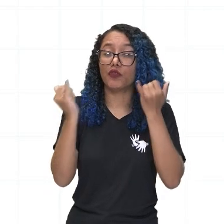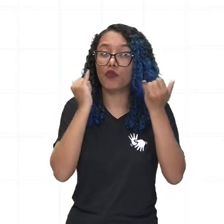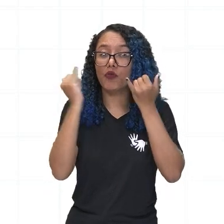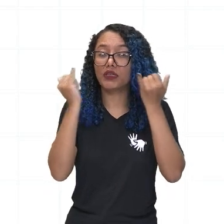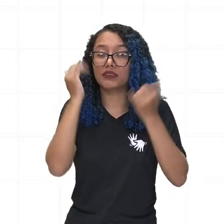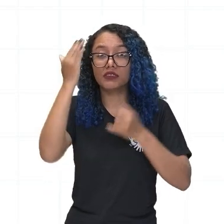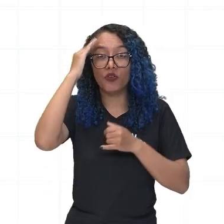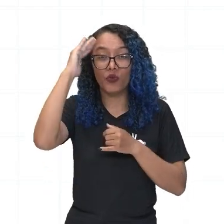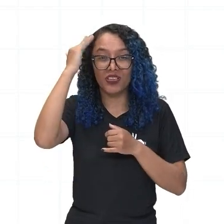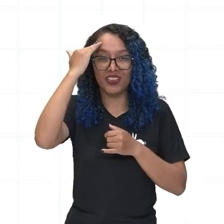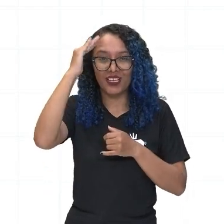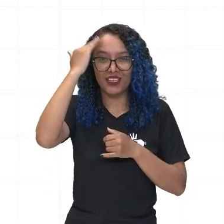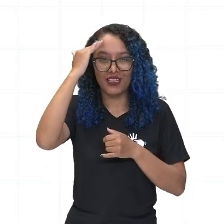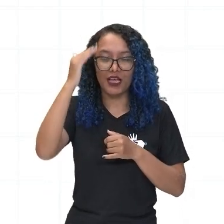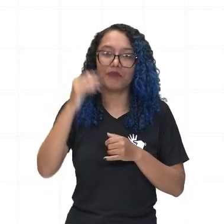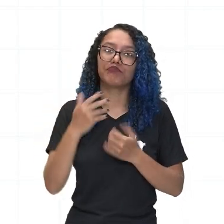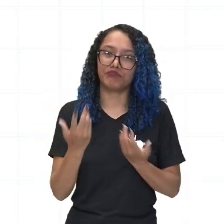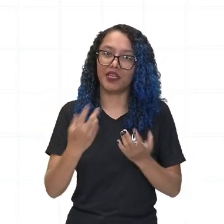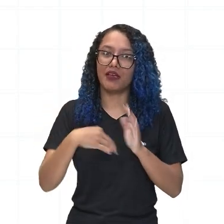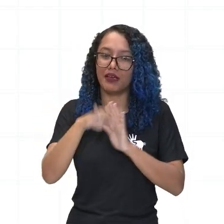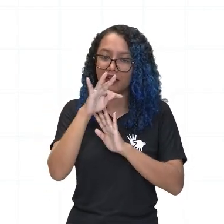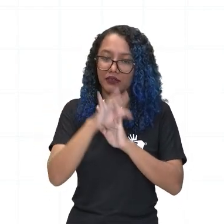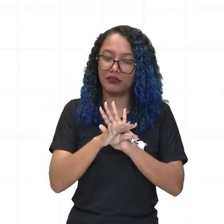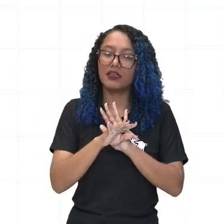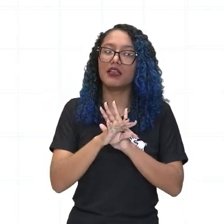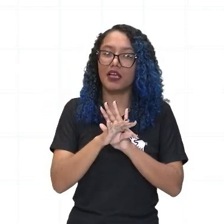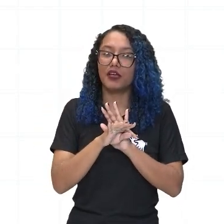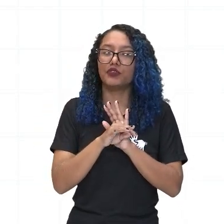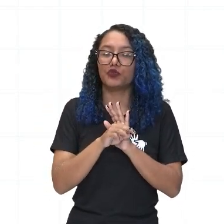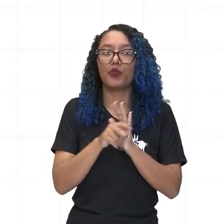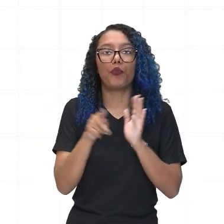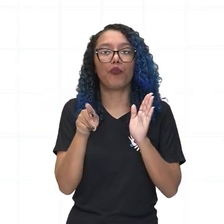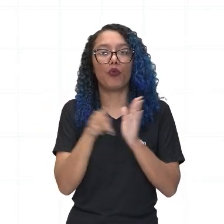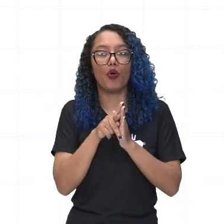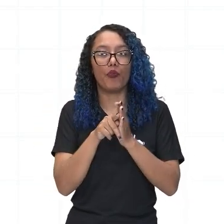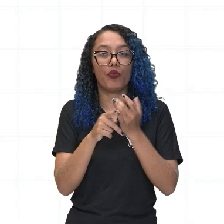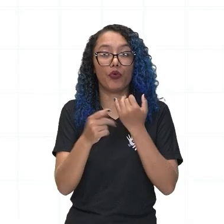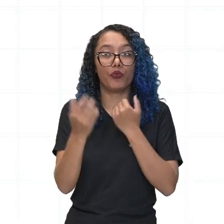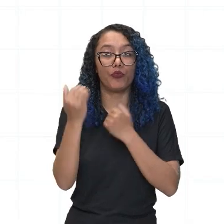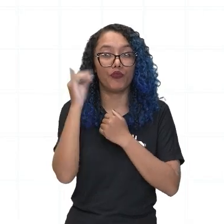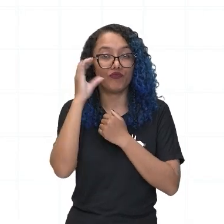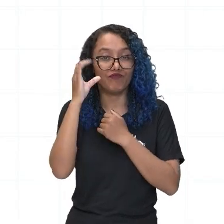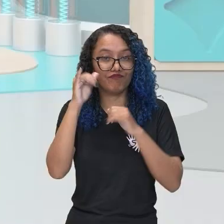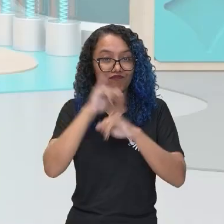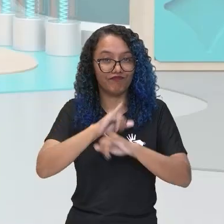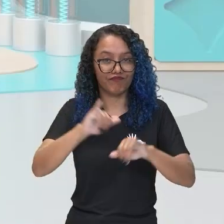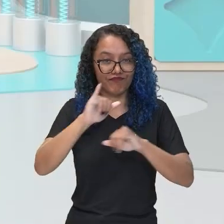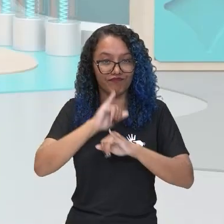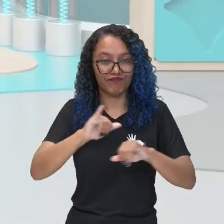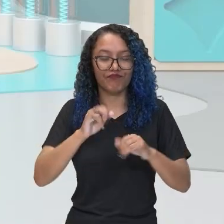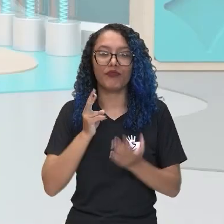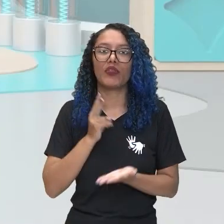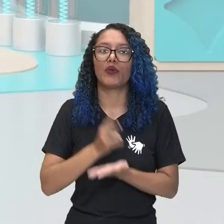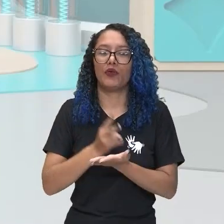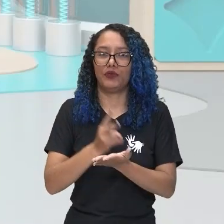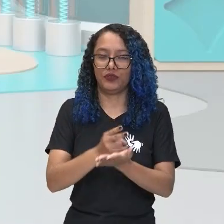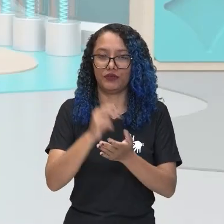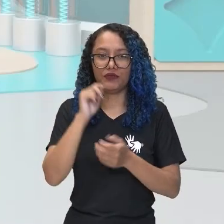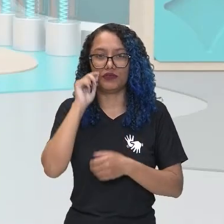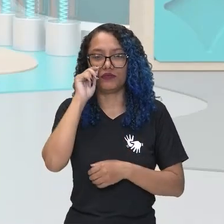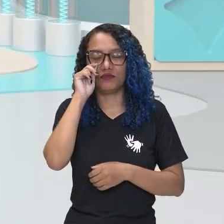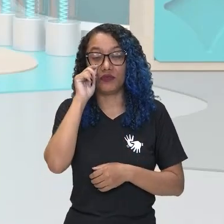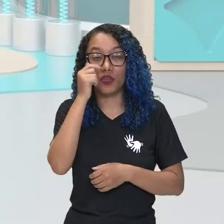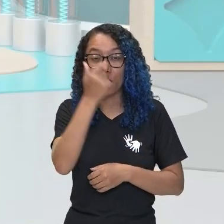dos textos de divulgação científica, ok? Muito bem. Então, vamos agora prosseguindo. Eu vou mostrar para vocês aqui mais